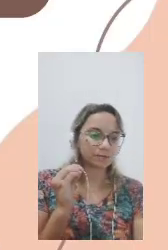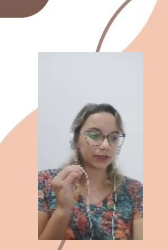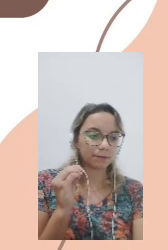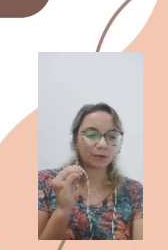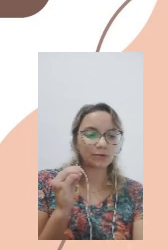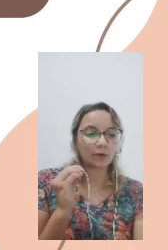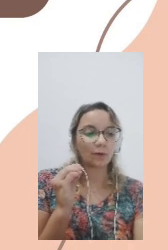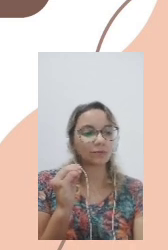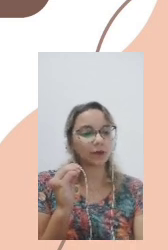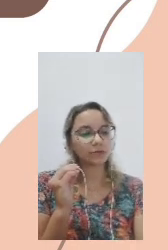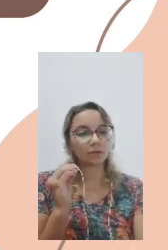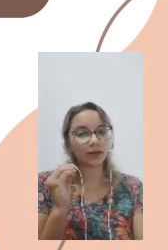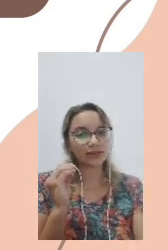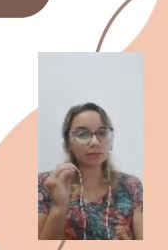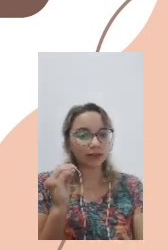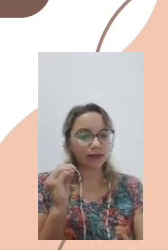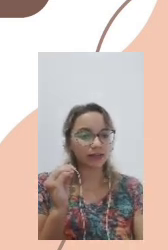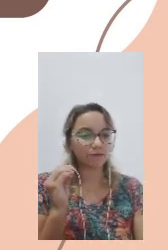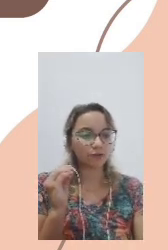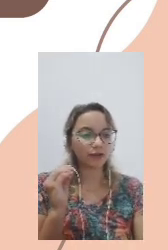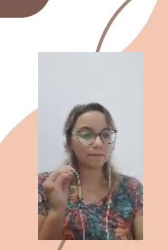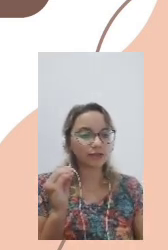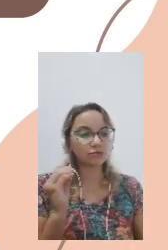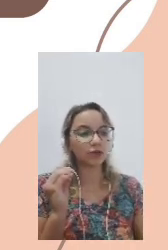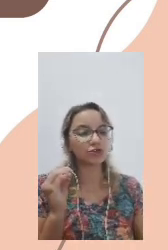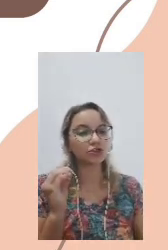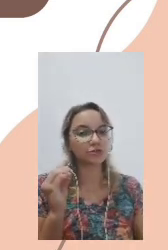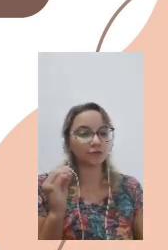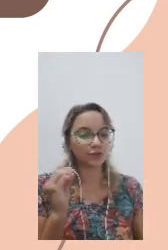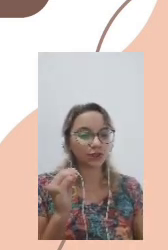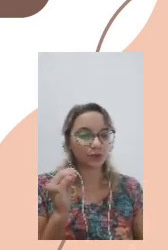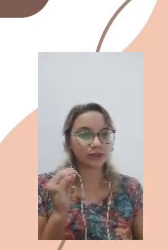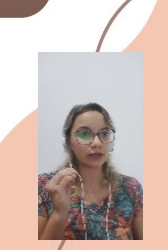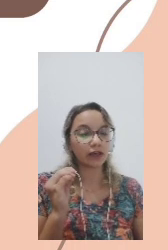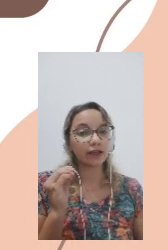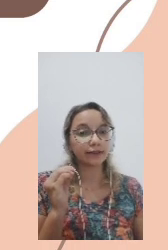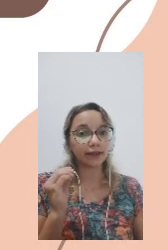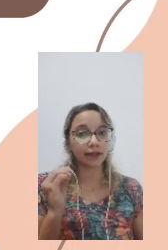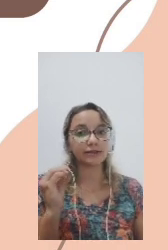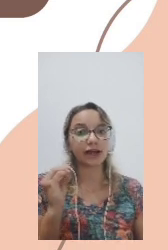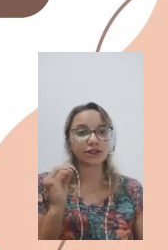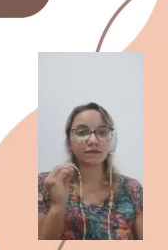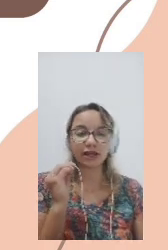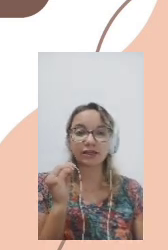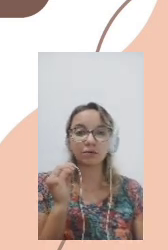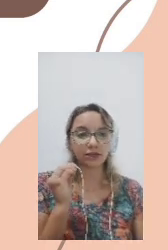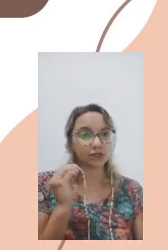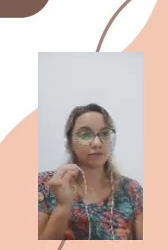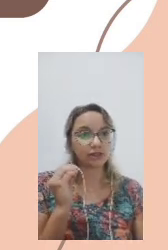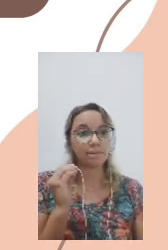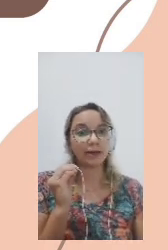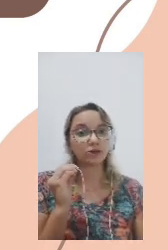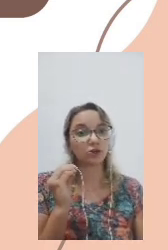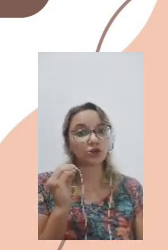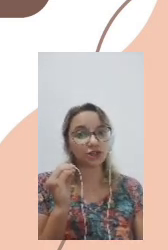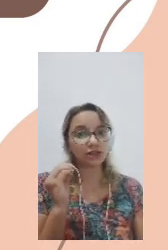cenário pós-pandêmico, contamos com três pilares que foram firmados no ano de 2022. Dentre eles, atividades